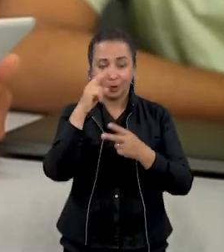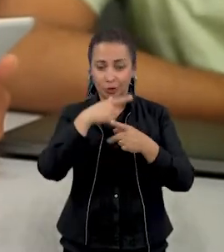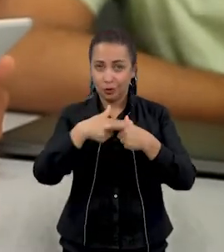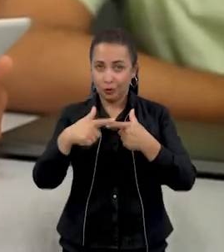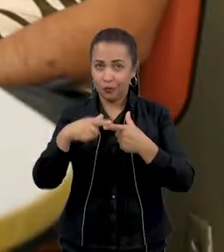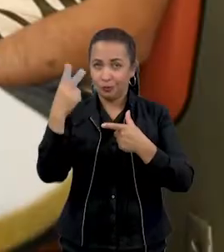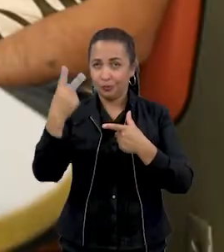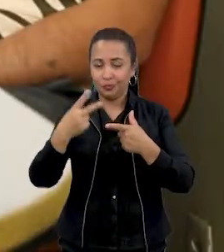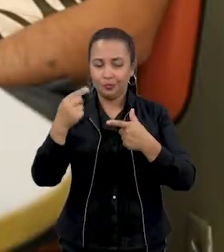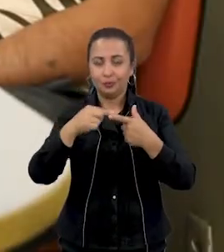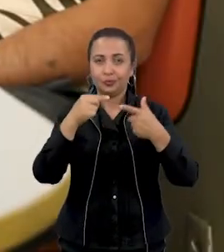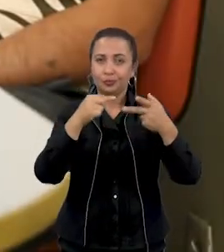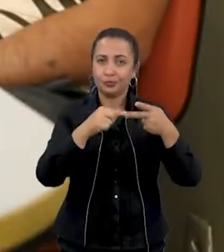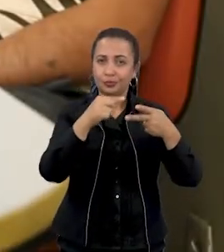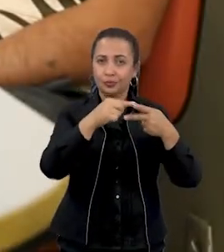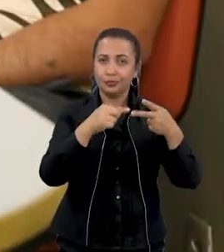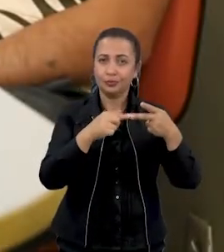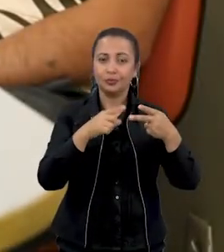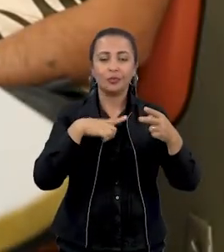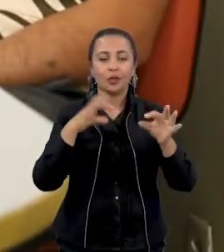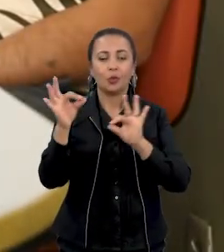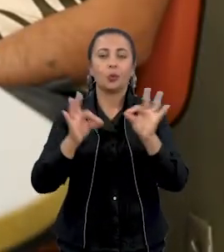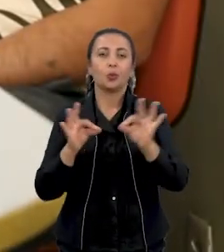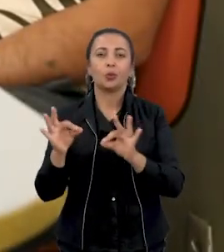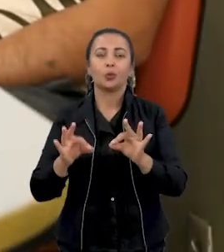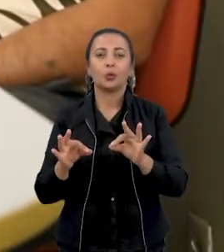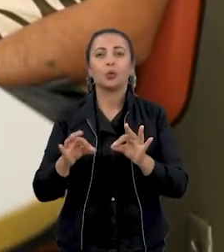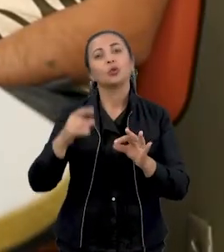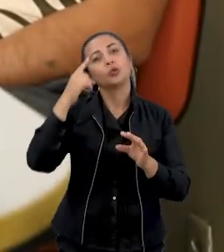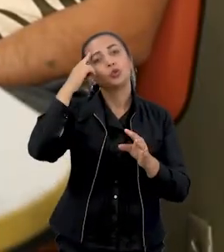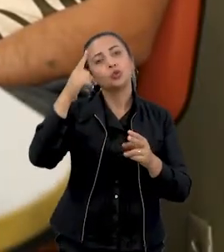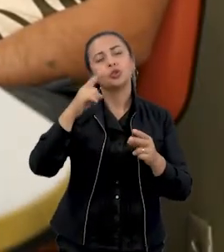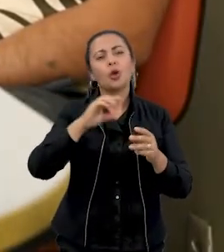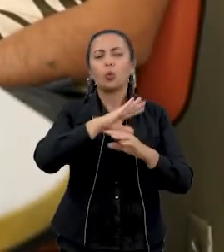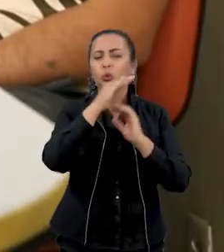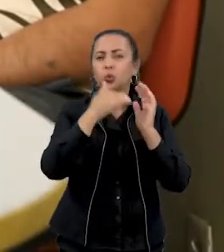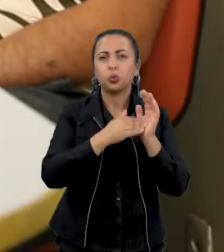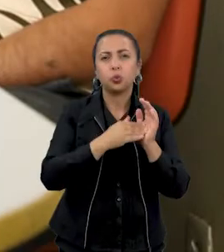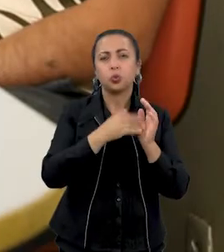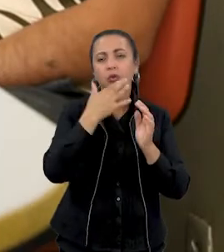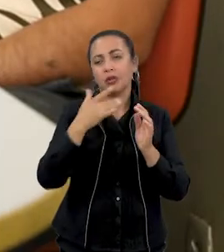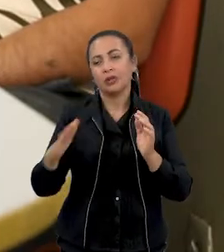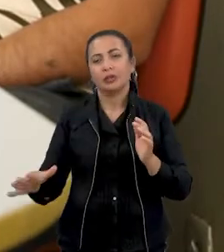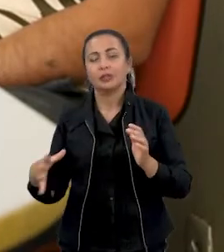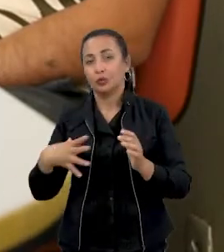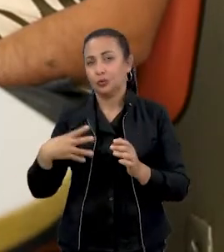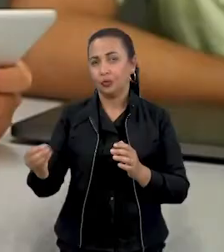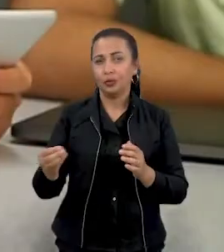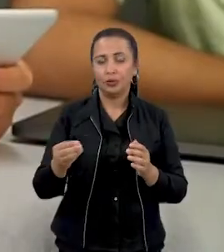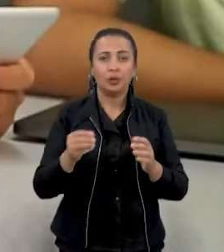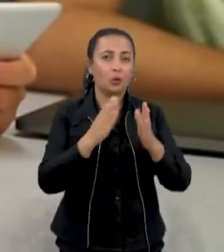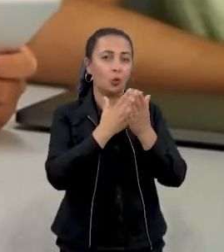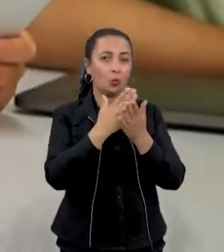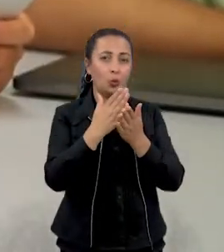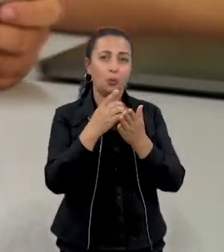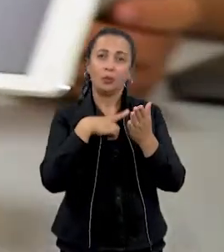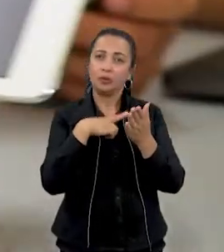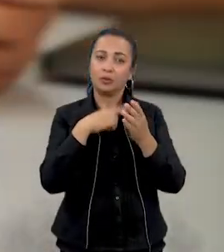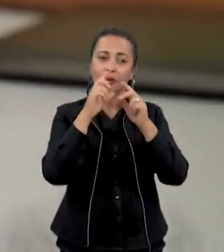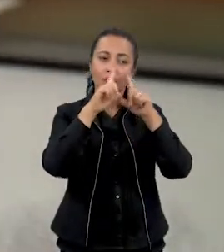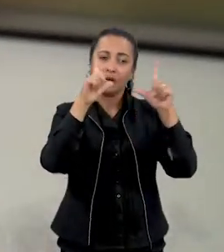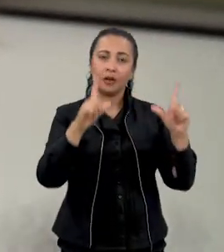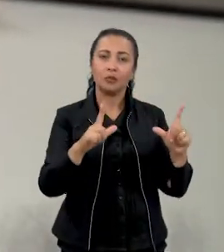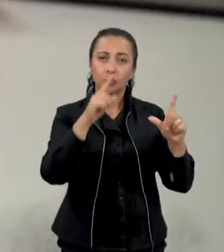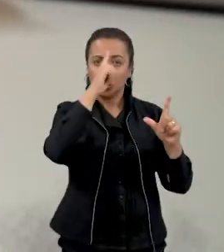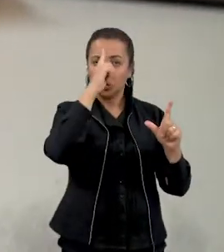2 perfis. Os pais nesse perfil ele conseguem ter o controle de toda a rotina da criança, dos seus filhos. E nessa tela inicial ele consegue ver, por